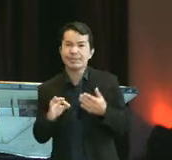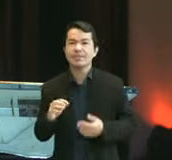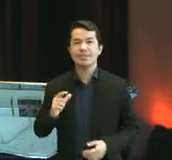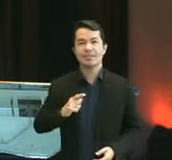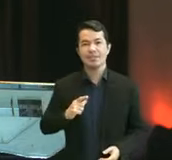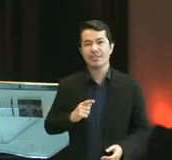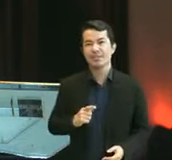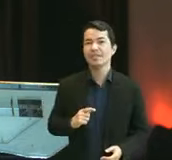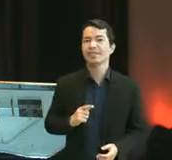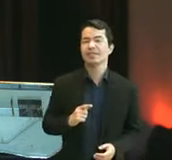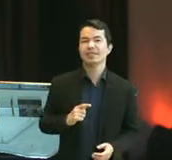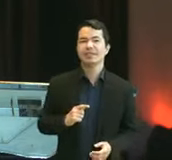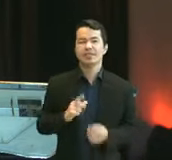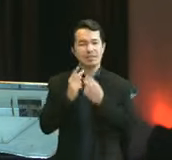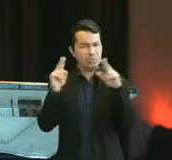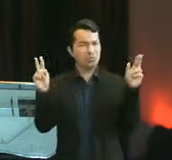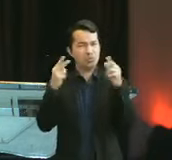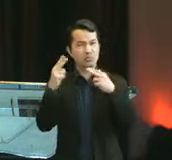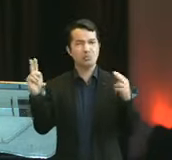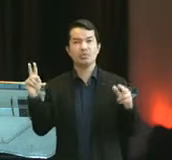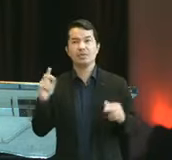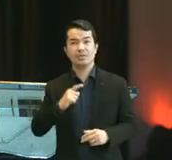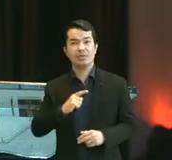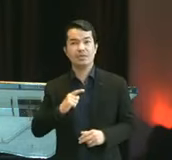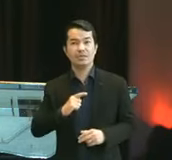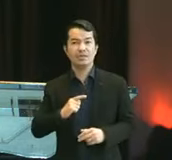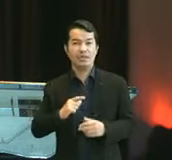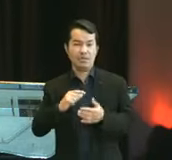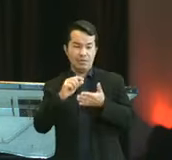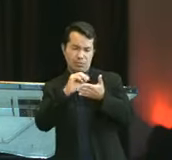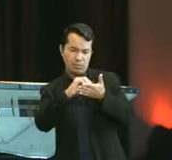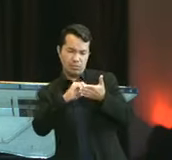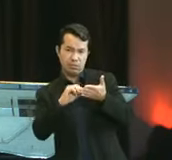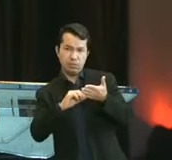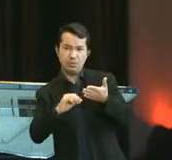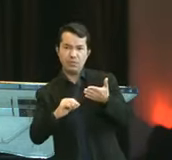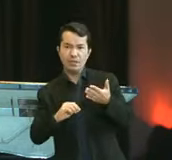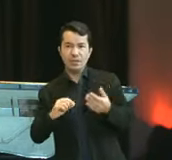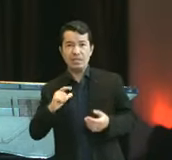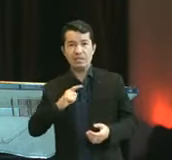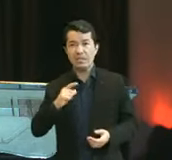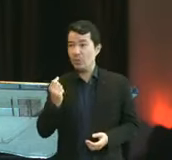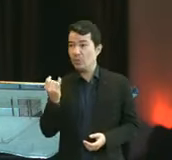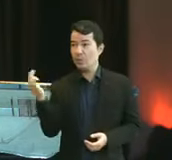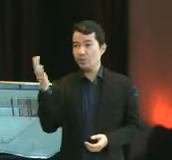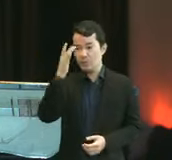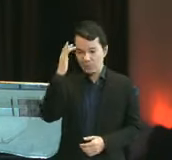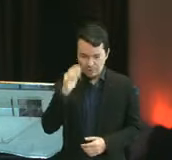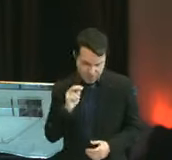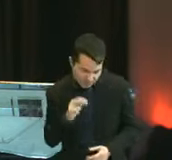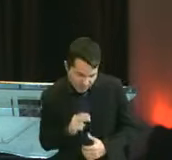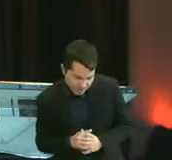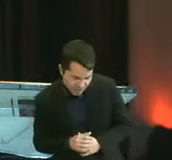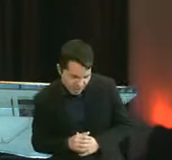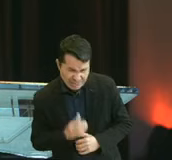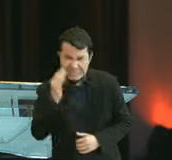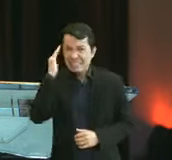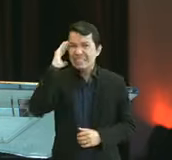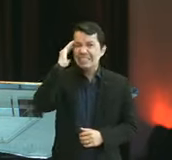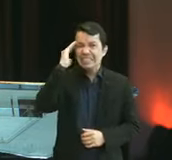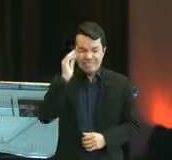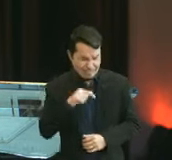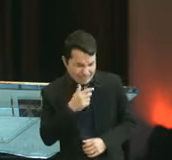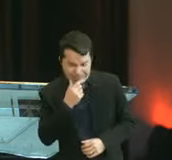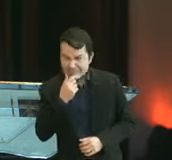colocou o som e eu vi vários passando, de repente chamaram aqueles